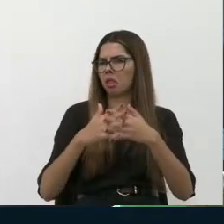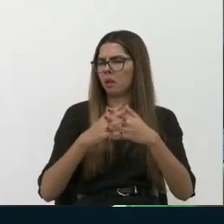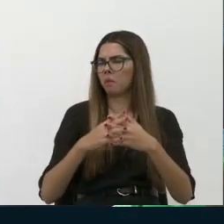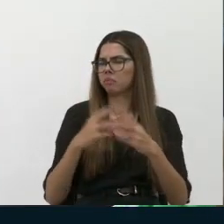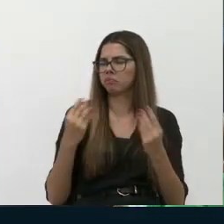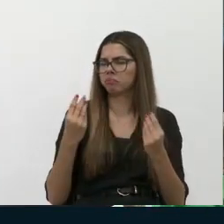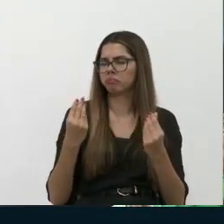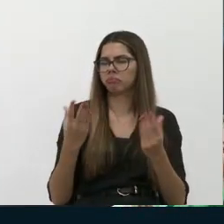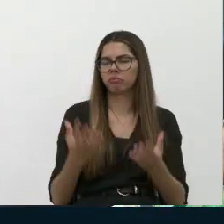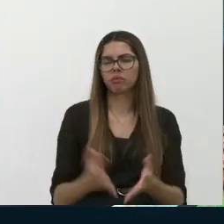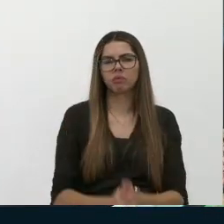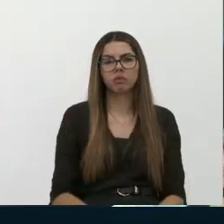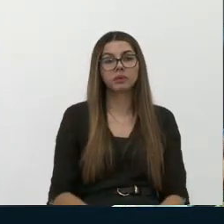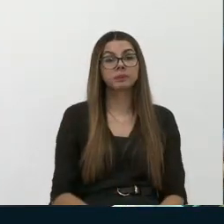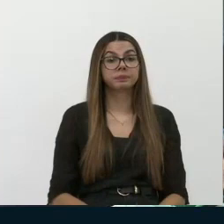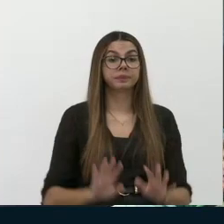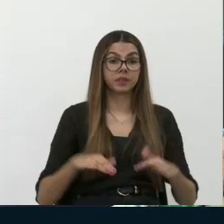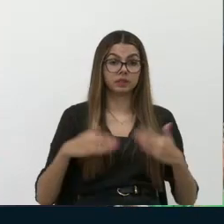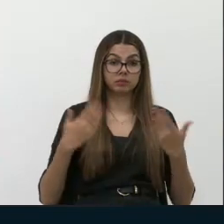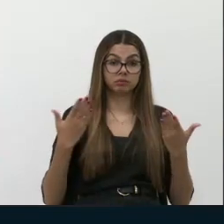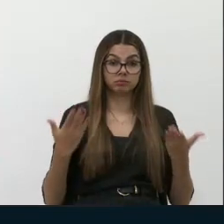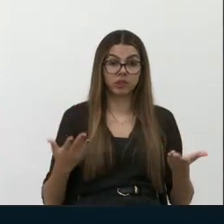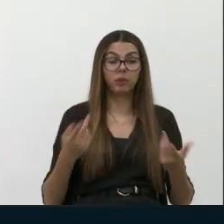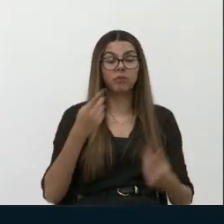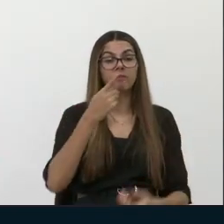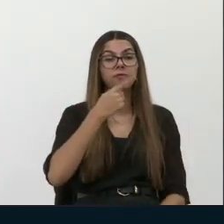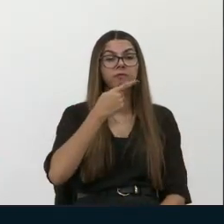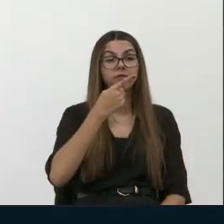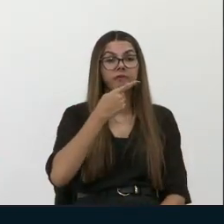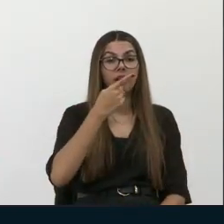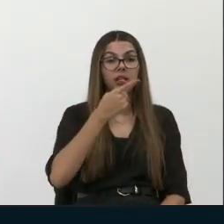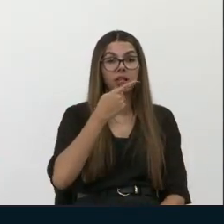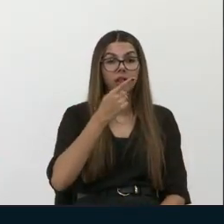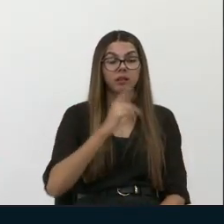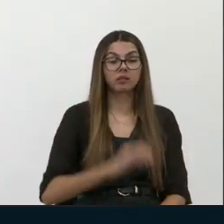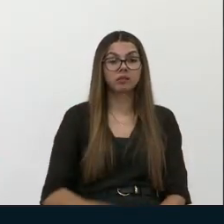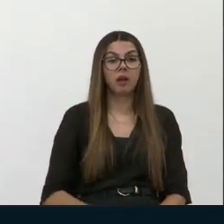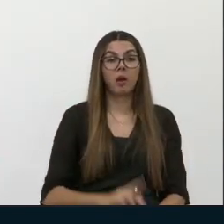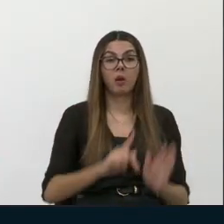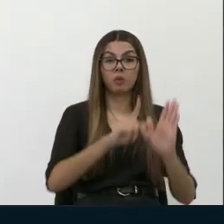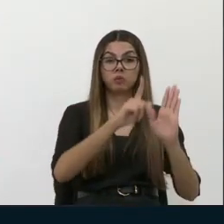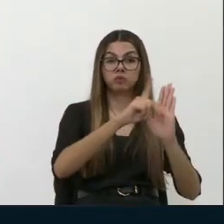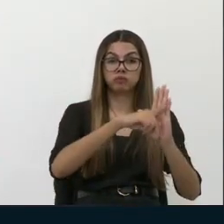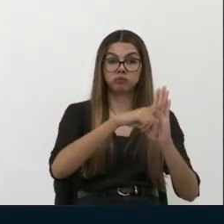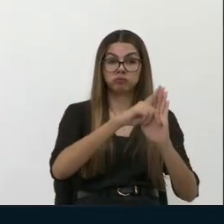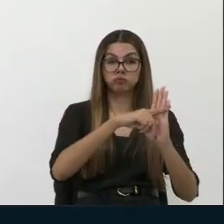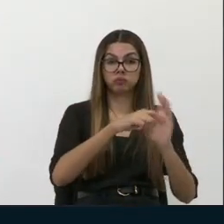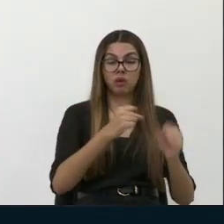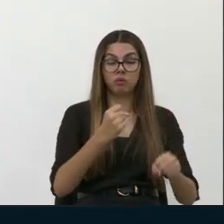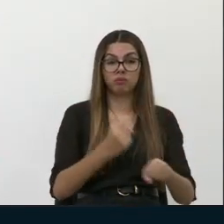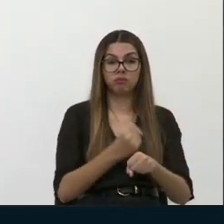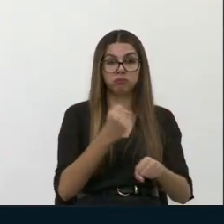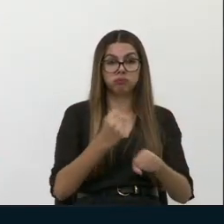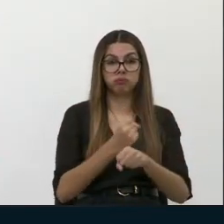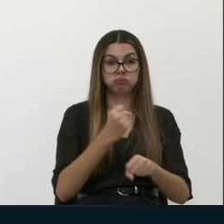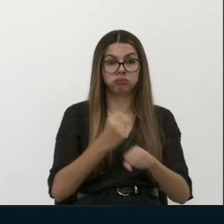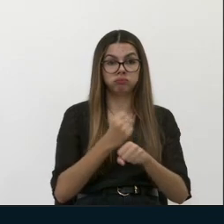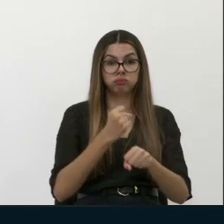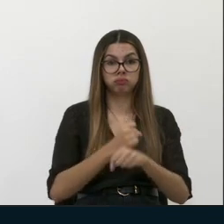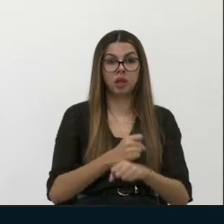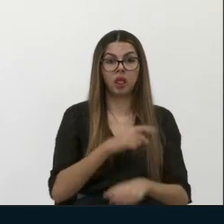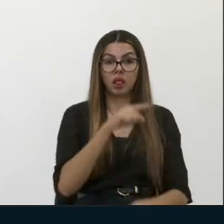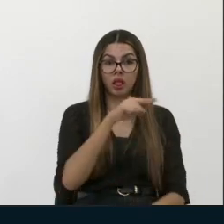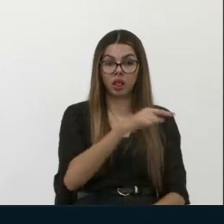Vereadora, por favor. Então, eu quero dizer que dentro do plano de construção ali do